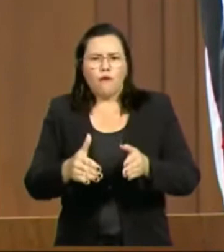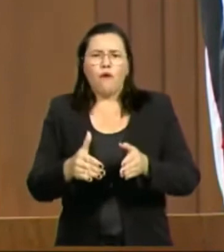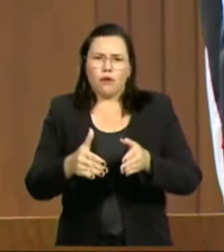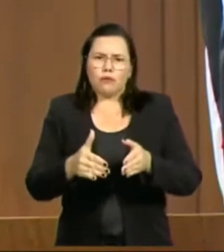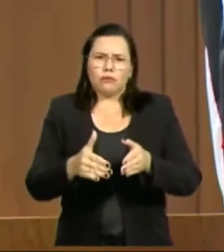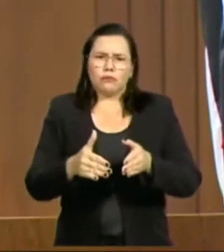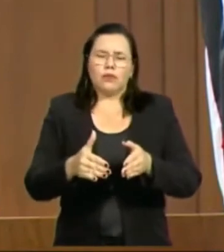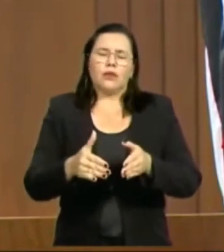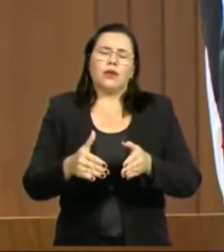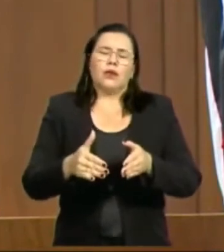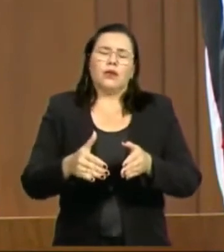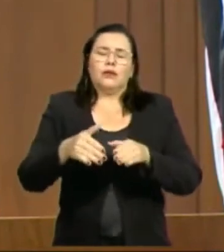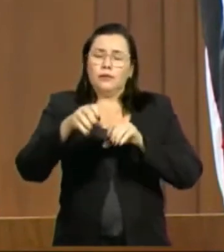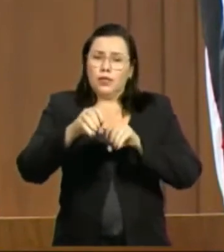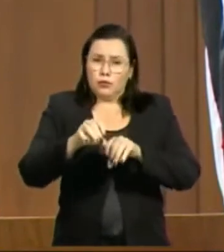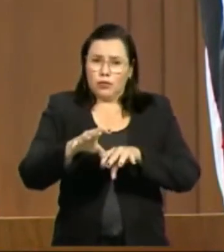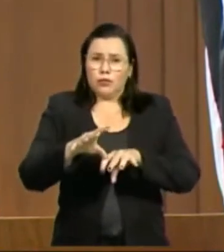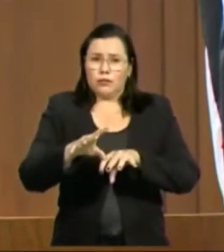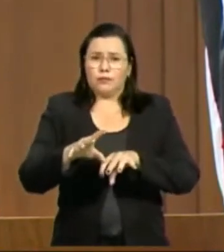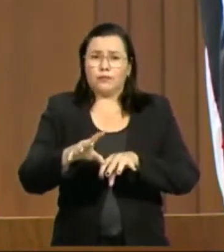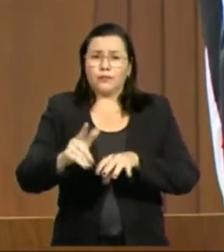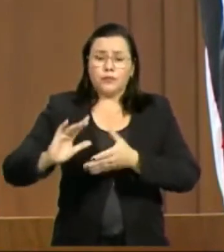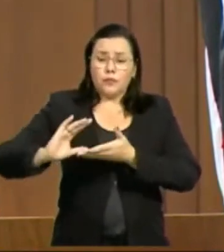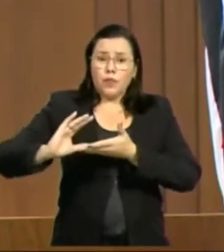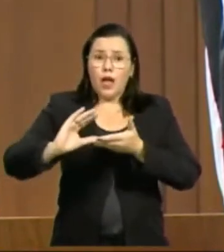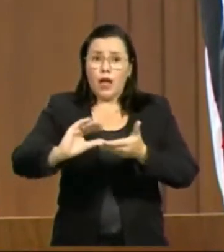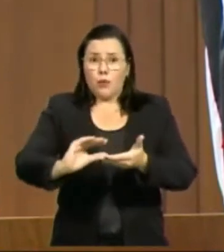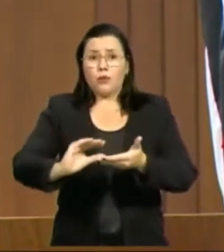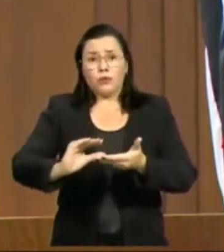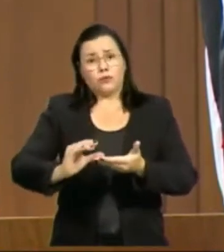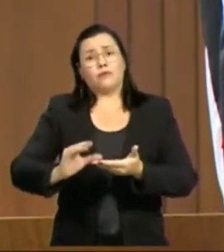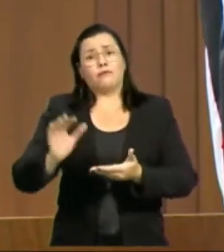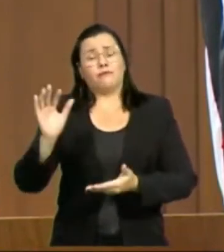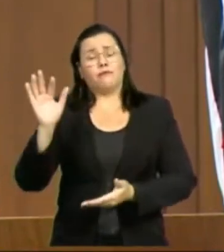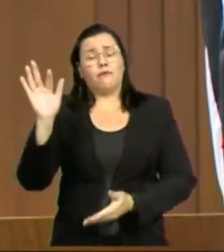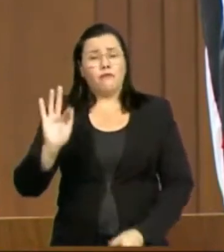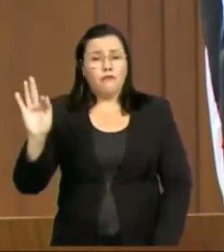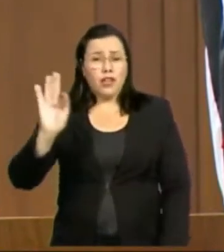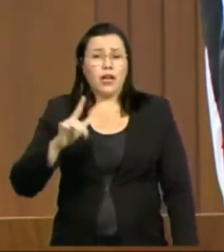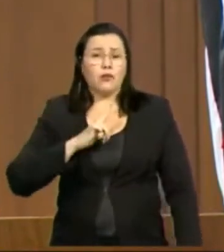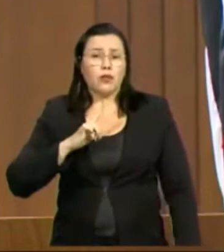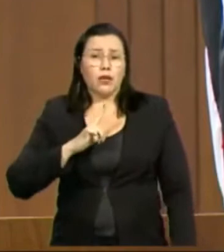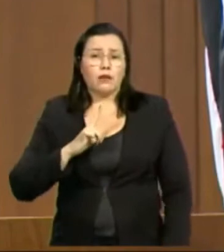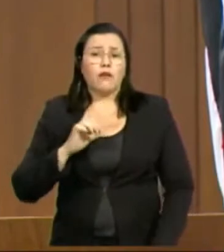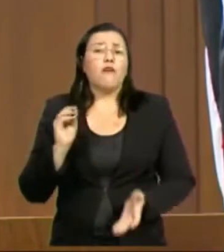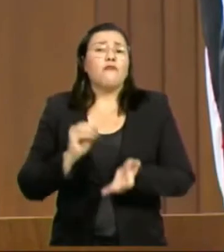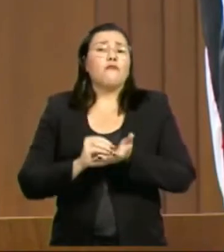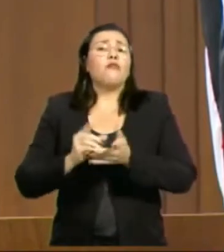educação. O recurso está aí, recurso não é mais desculpa, só falta agora vontade.